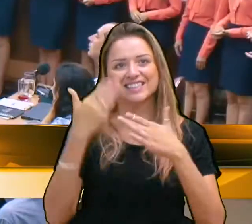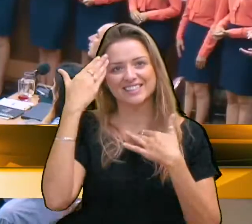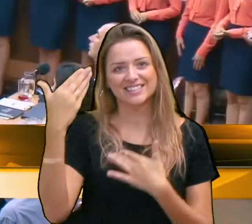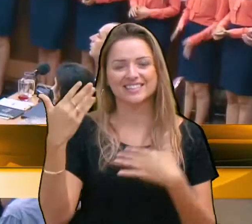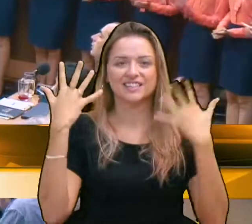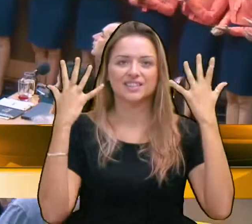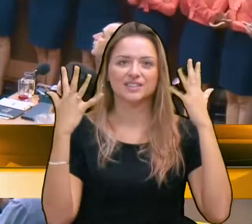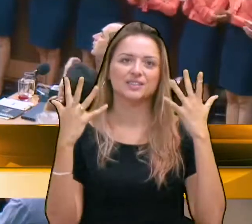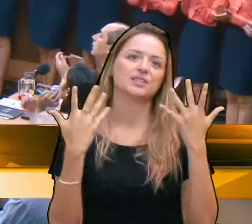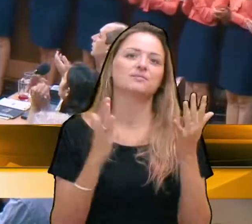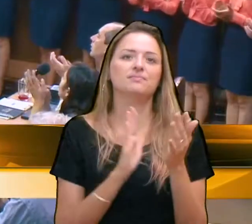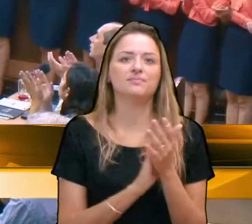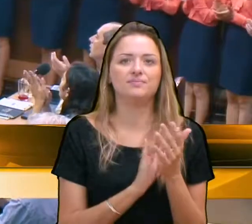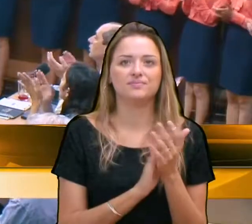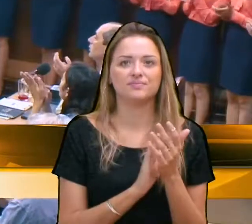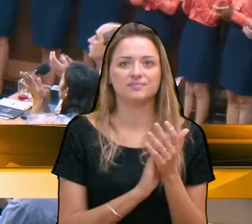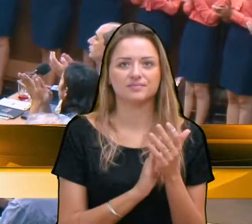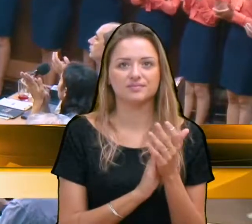obrigada.